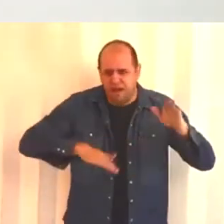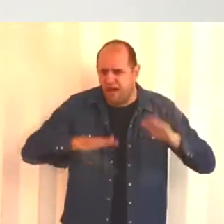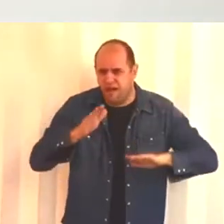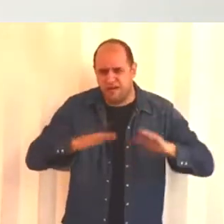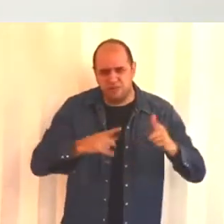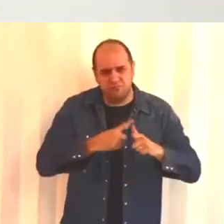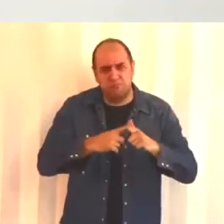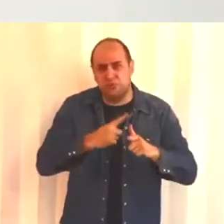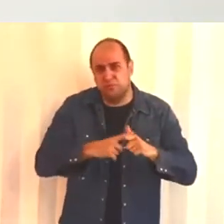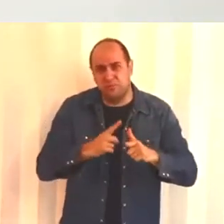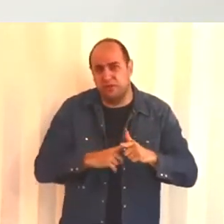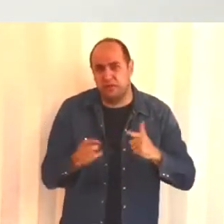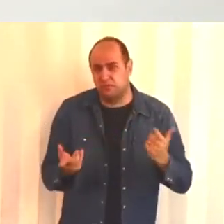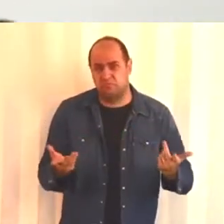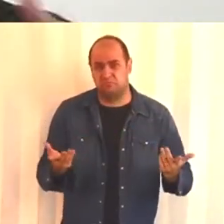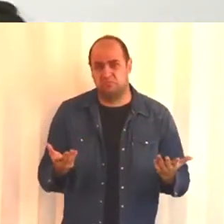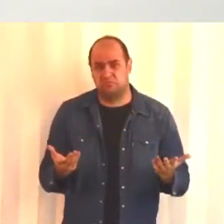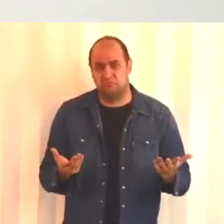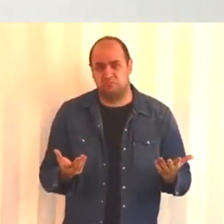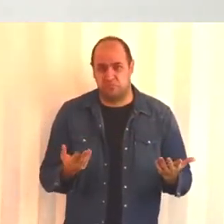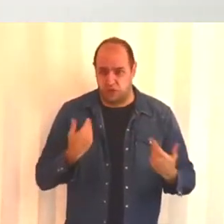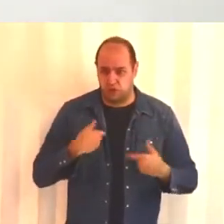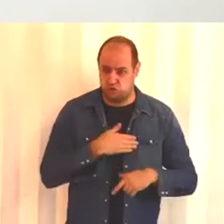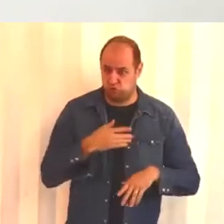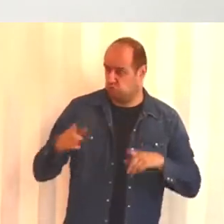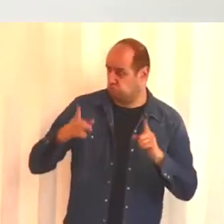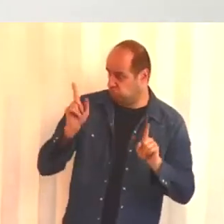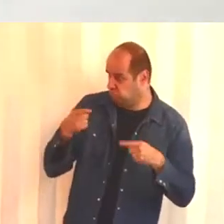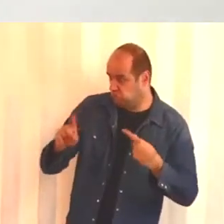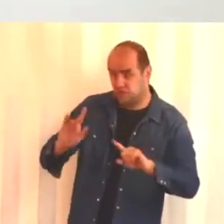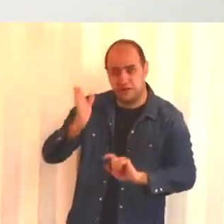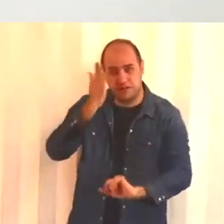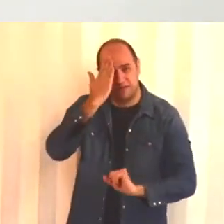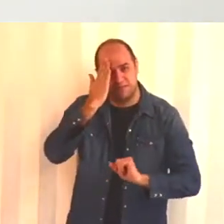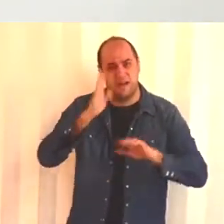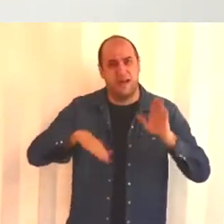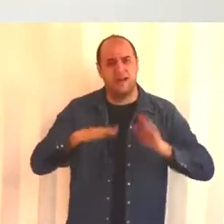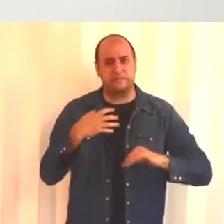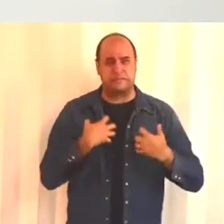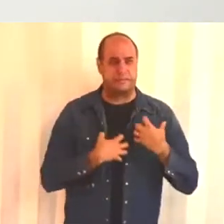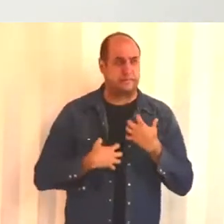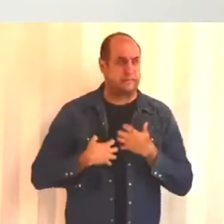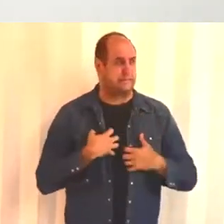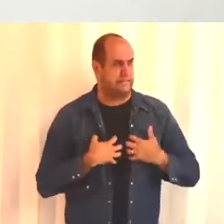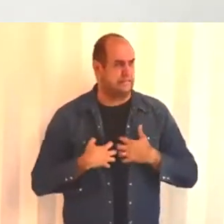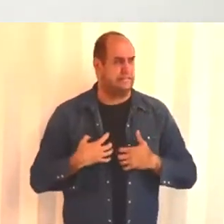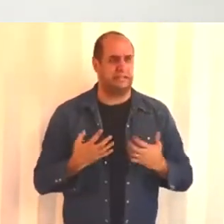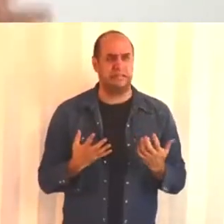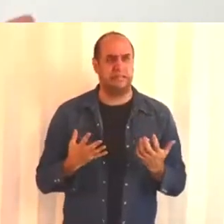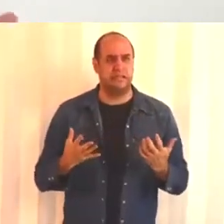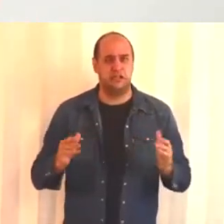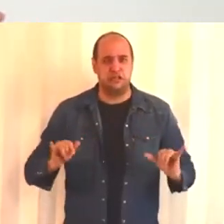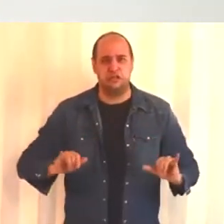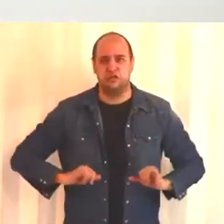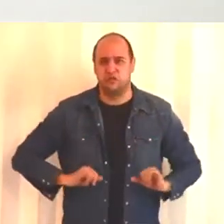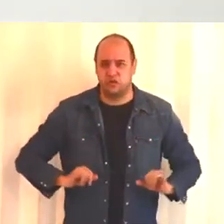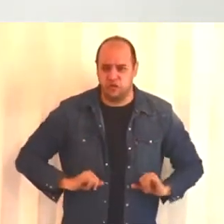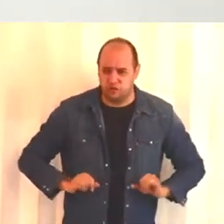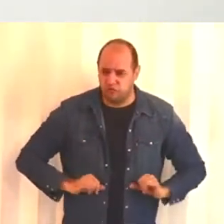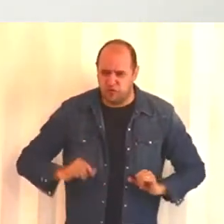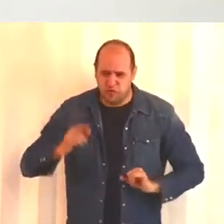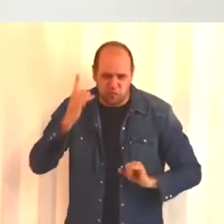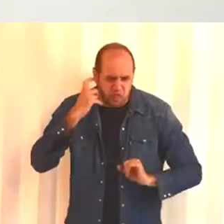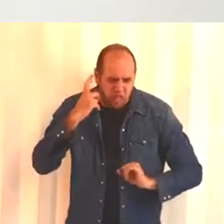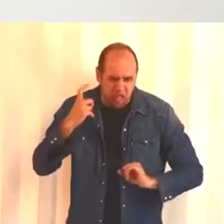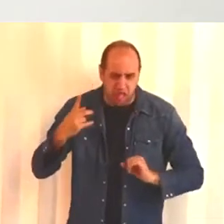acontecer problemas técnicos. Nós que lidamos com a música, com o ministério do louvor, ficamos às vezes angustiados, sofrendo pelos irmãos. Eu não